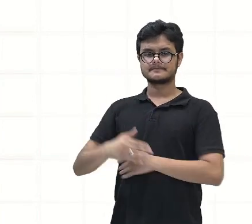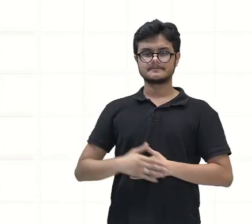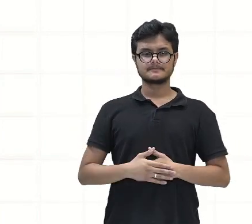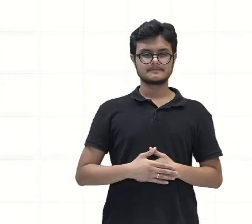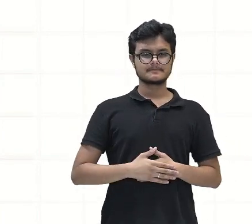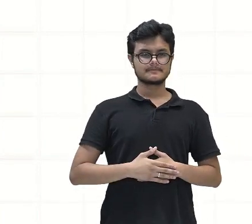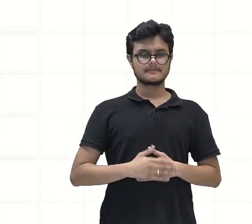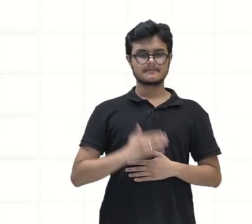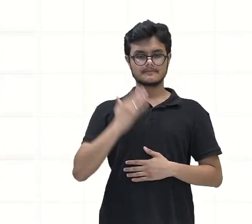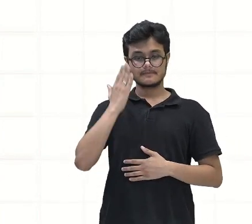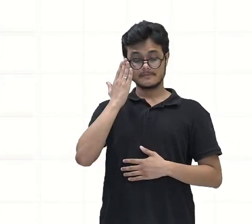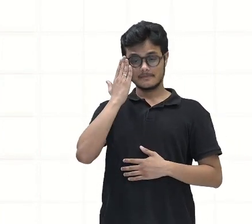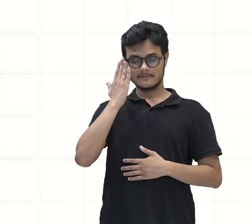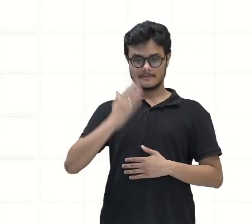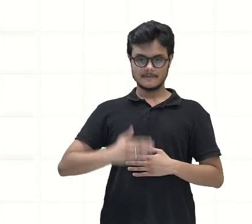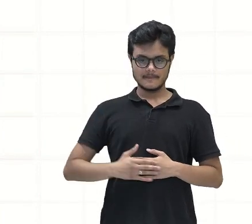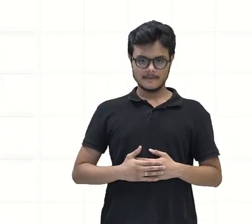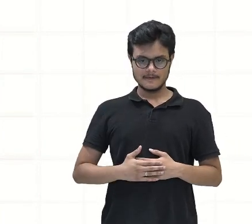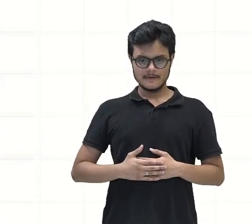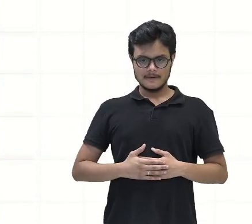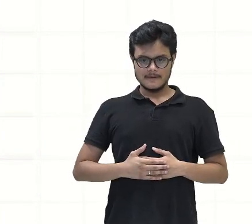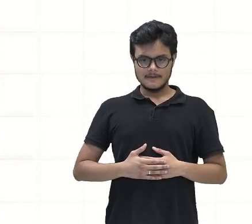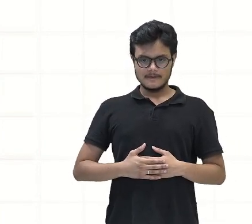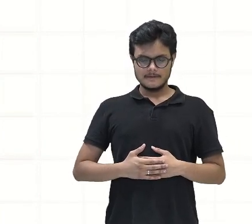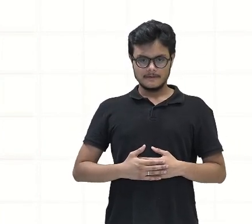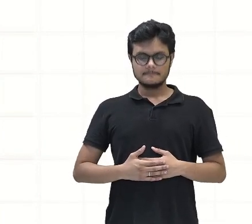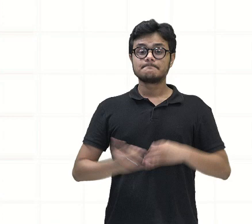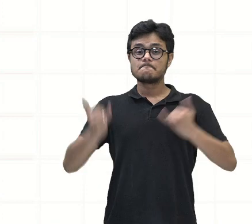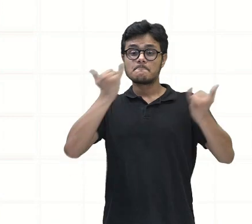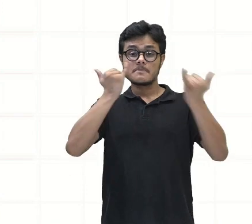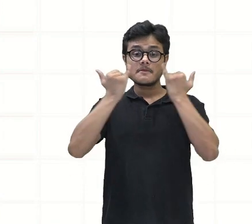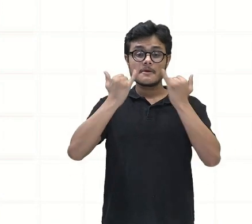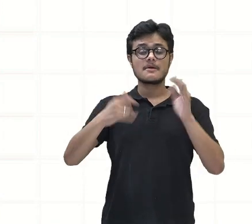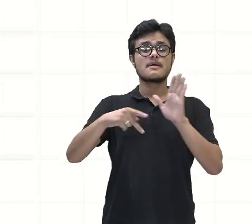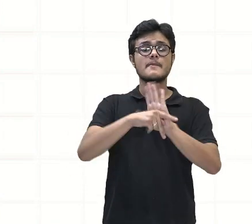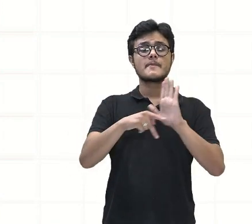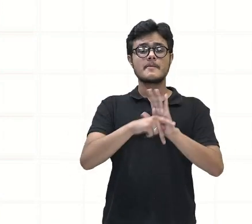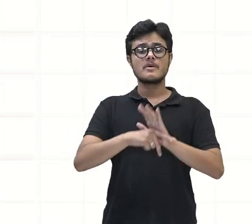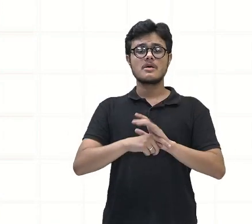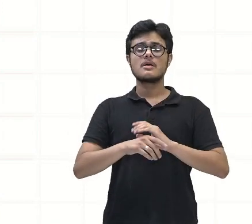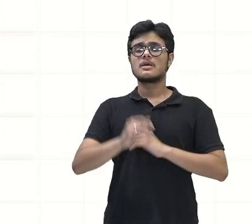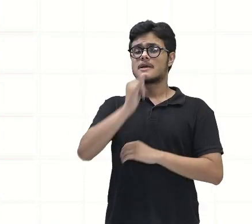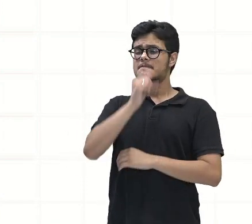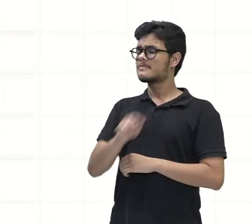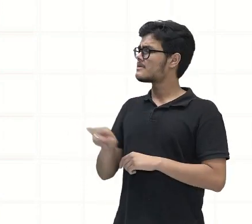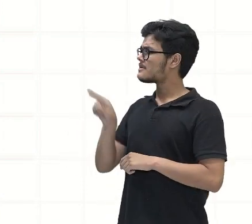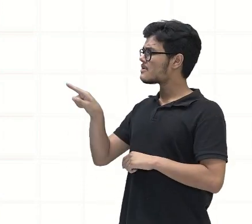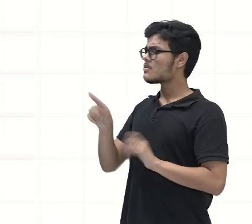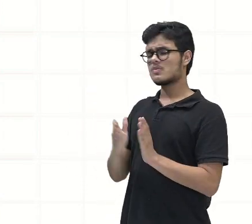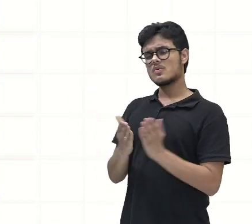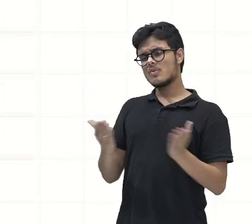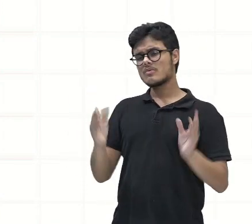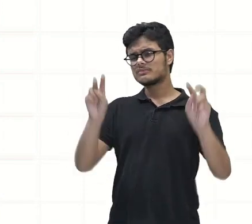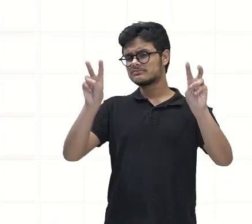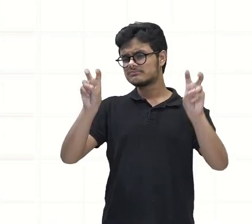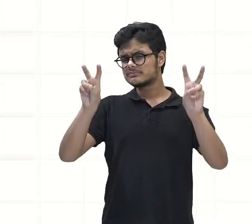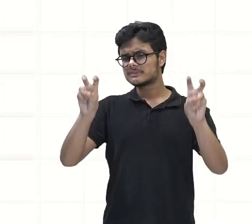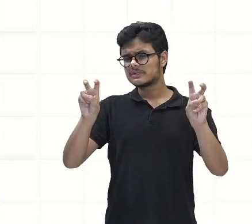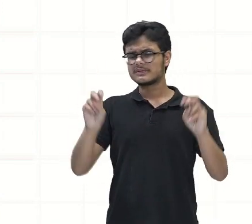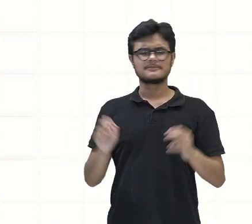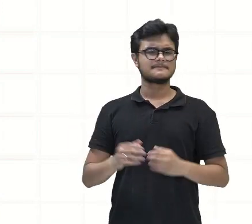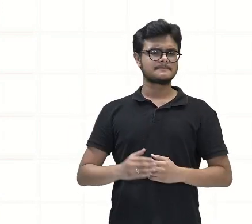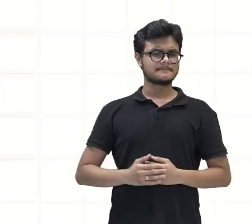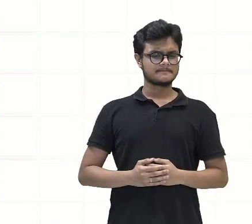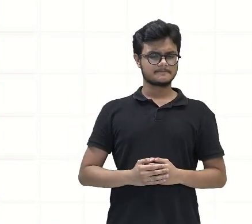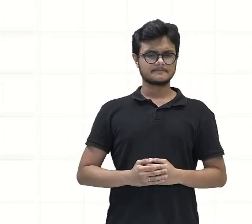observar aí os dados e informações desse mapa então a temática